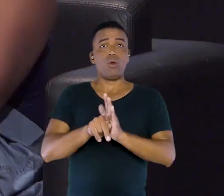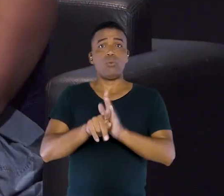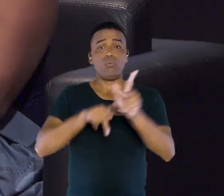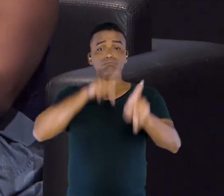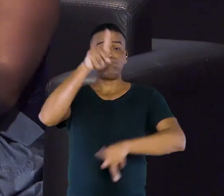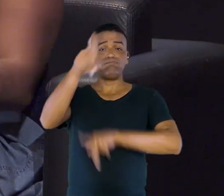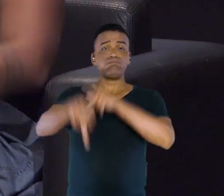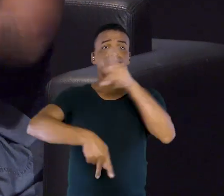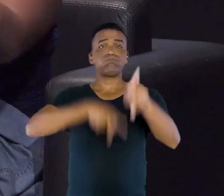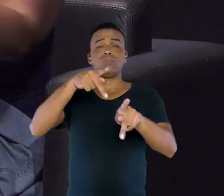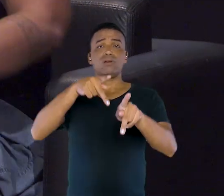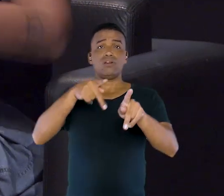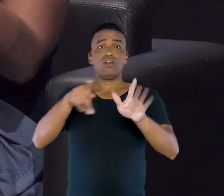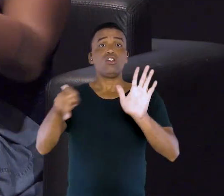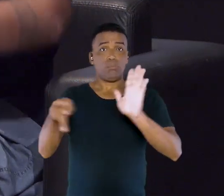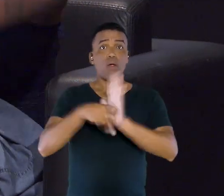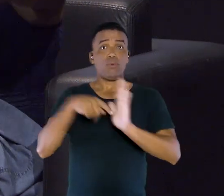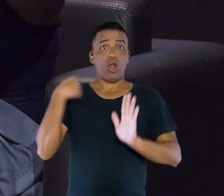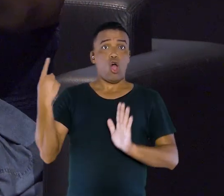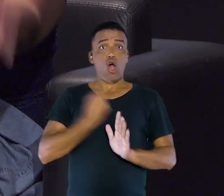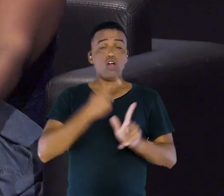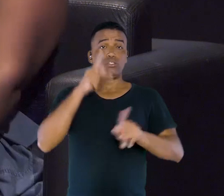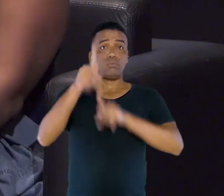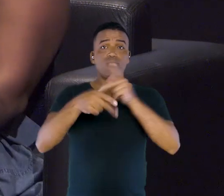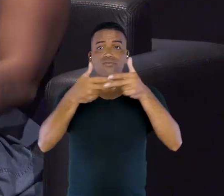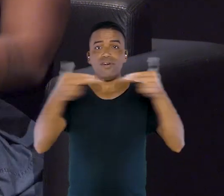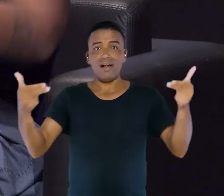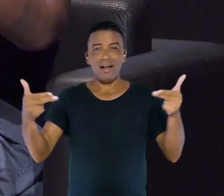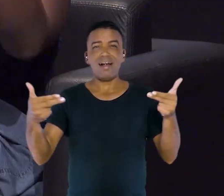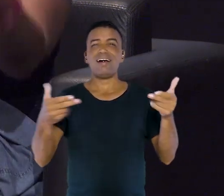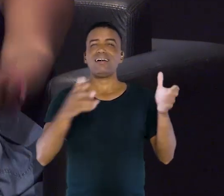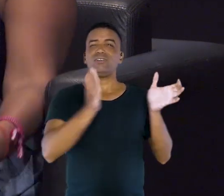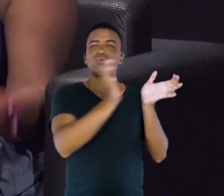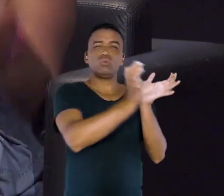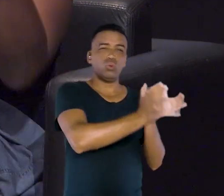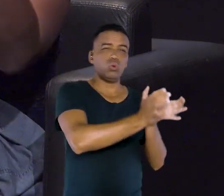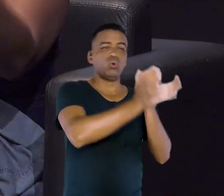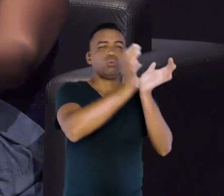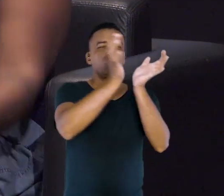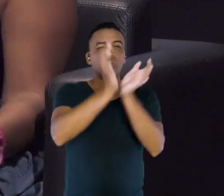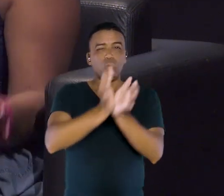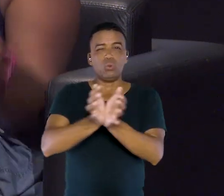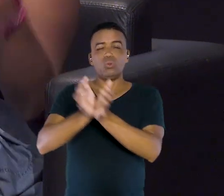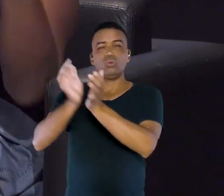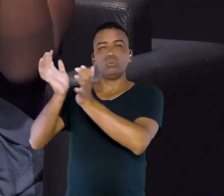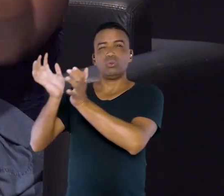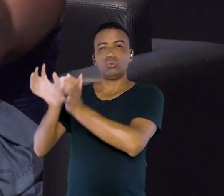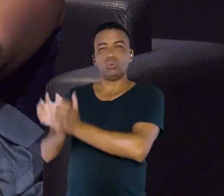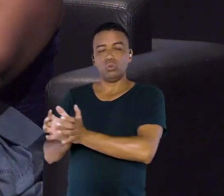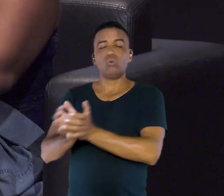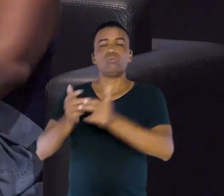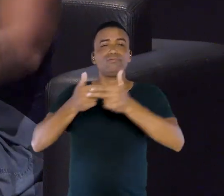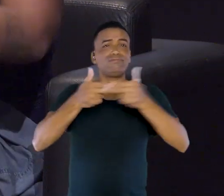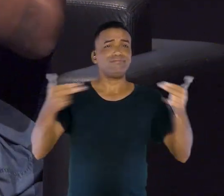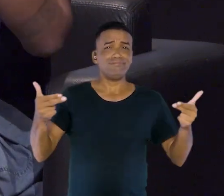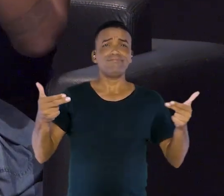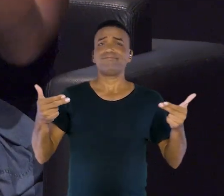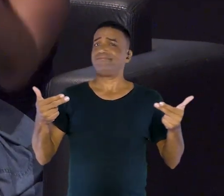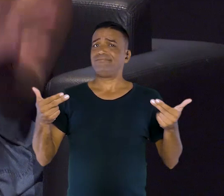um clã. Nós, Baniwa, somos vários clãs, né? Tem Rorodene, Warlperdidakena,